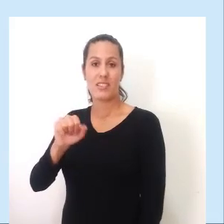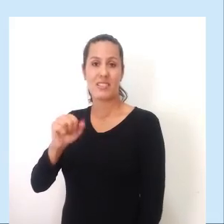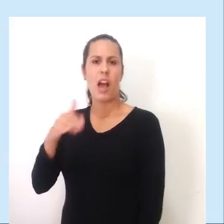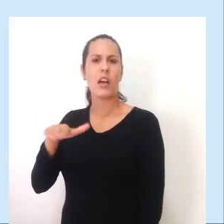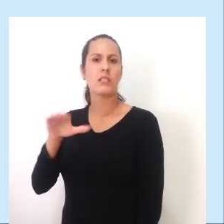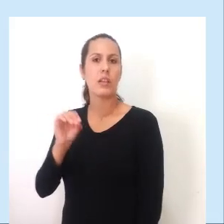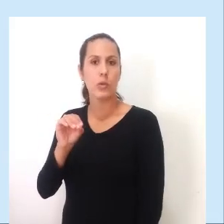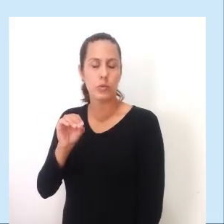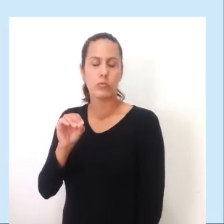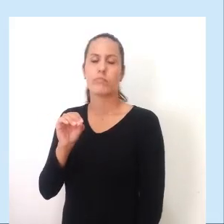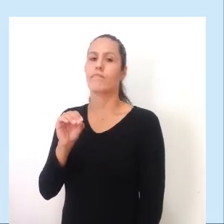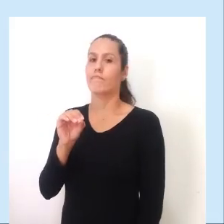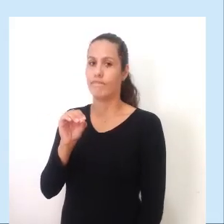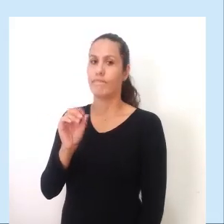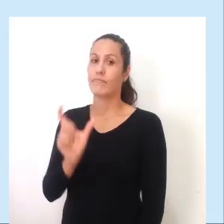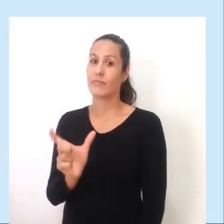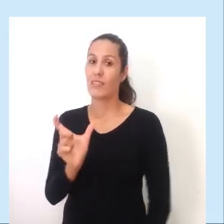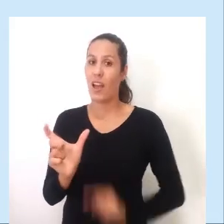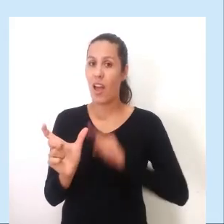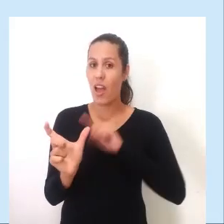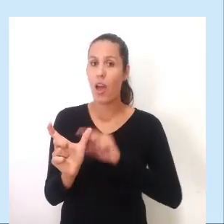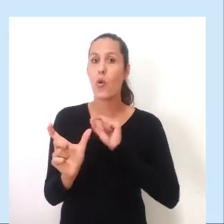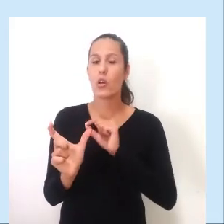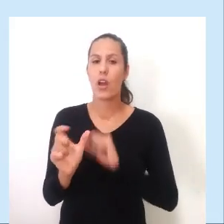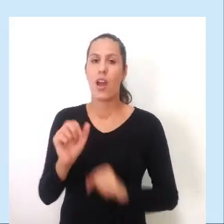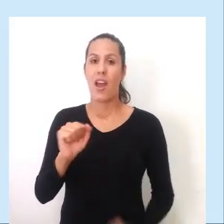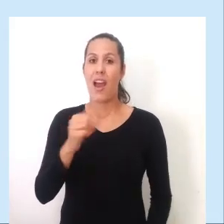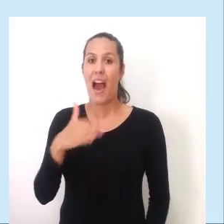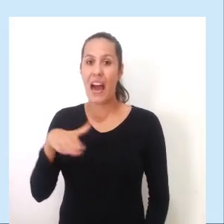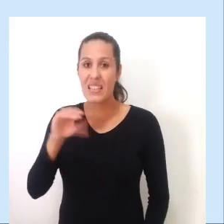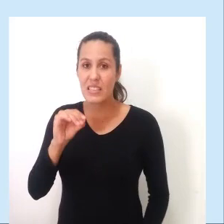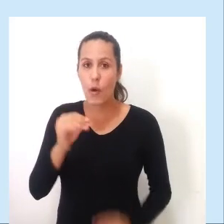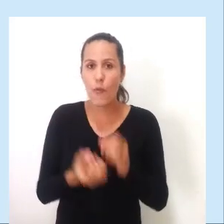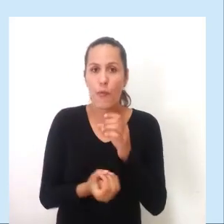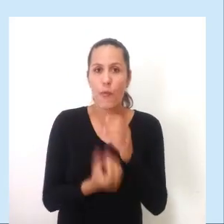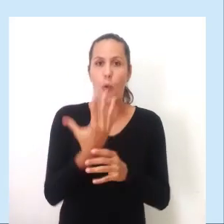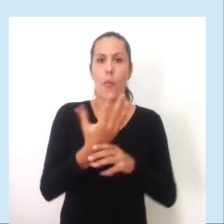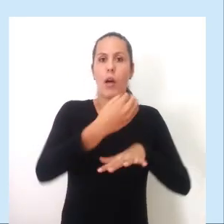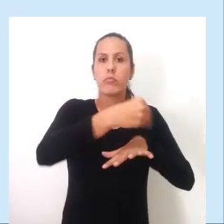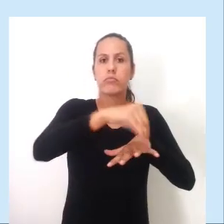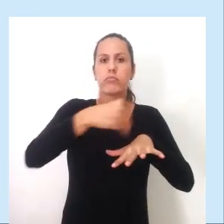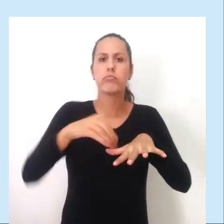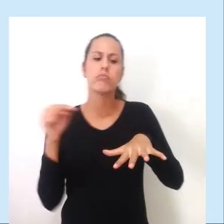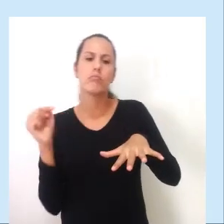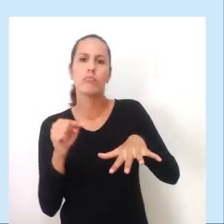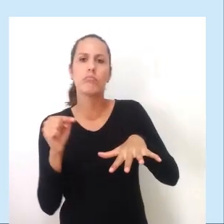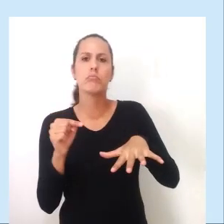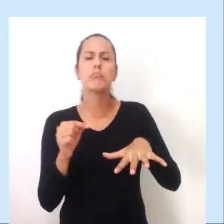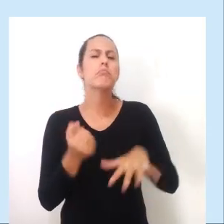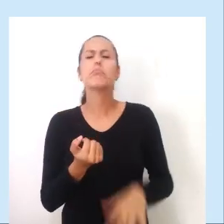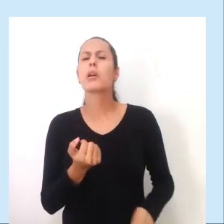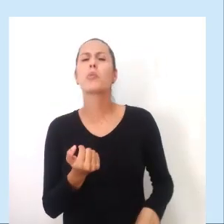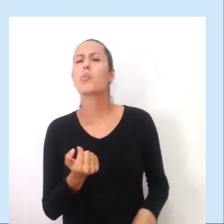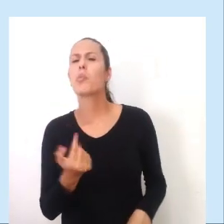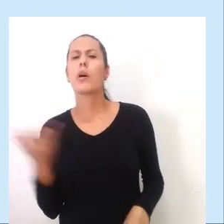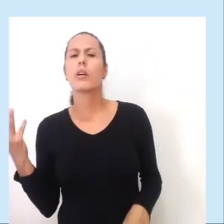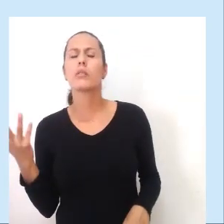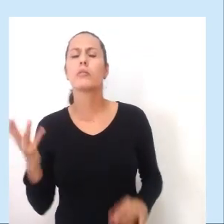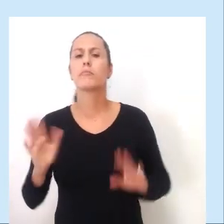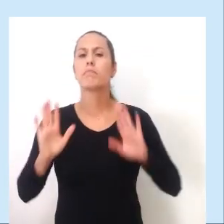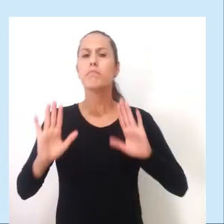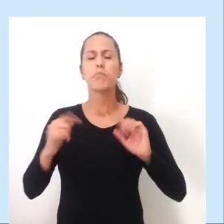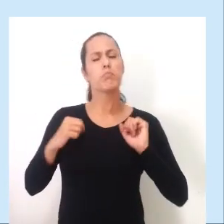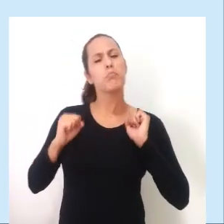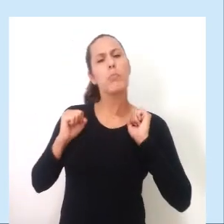fossilização. Fossilização é a ação que vai formar o fóssil. Que ações são essas? Eu